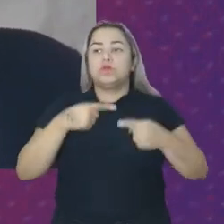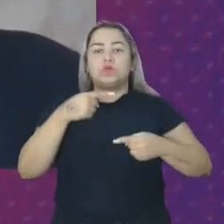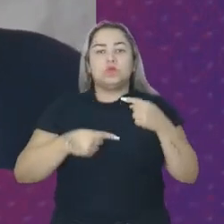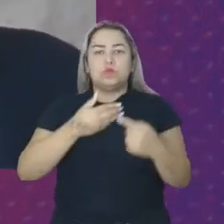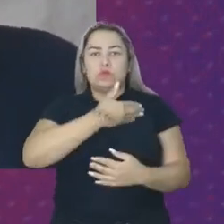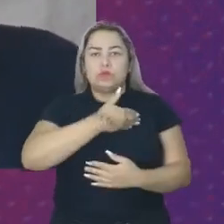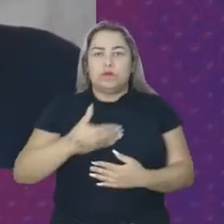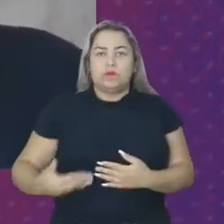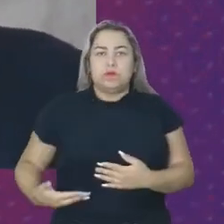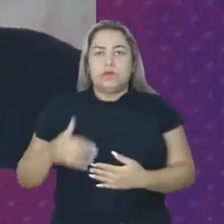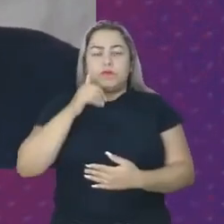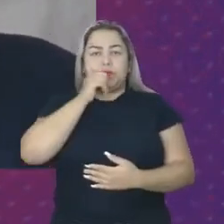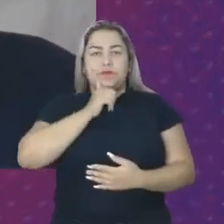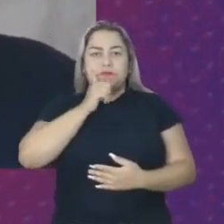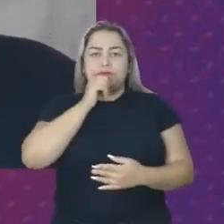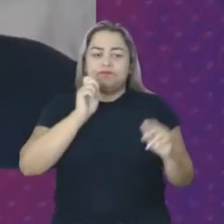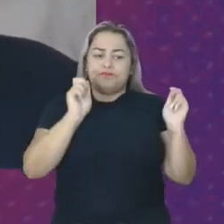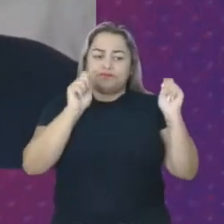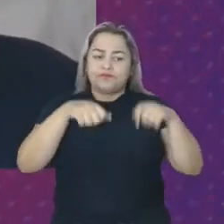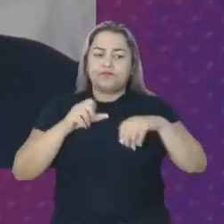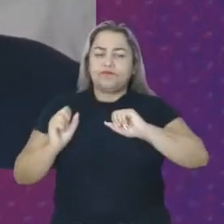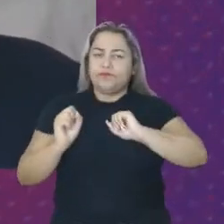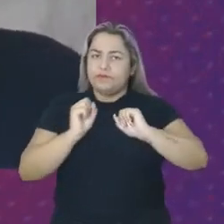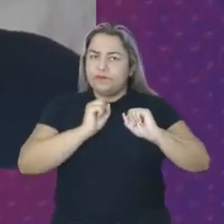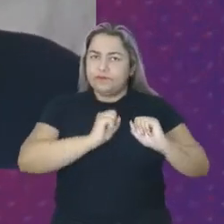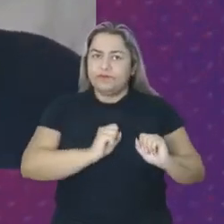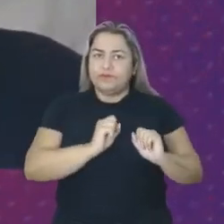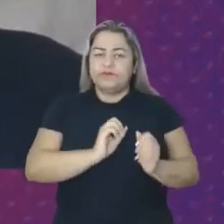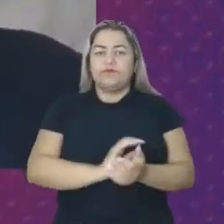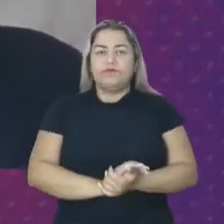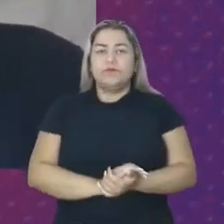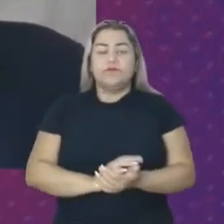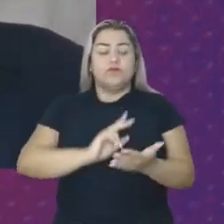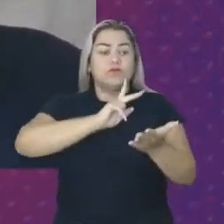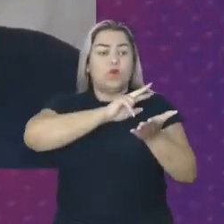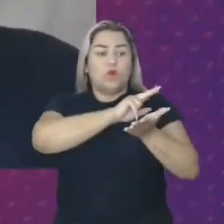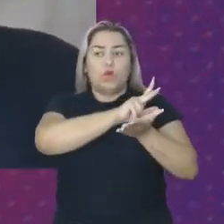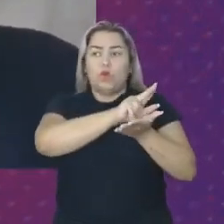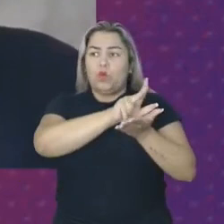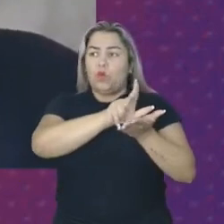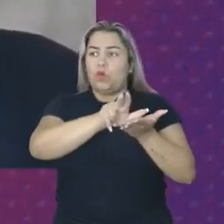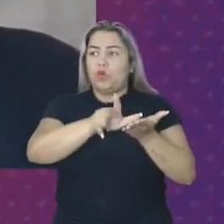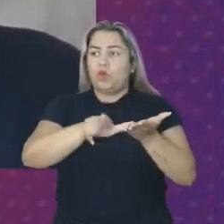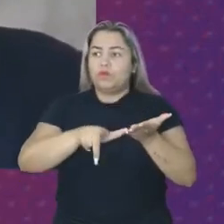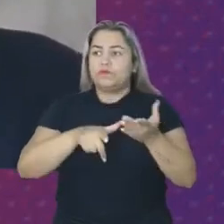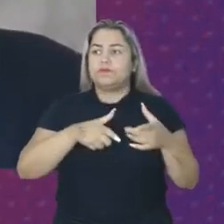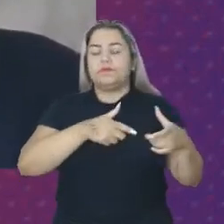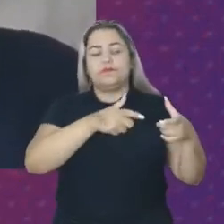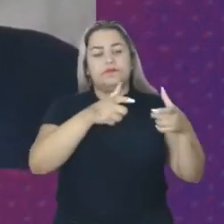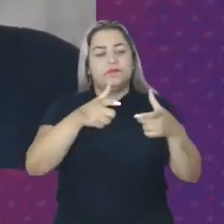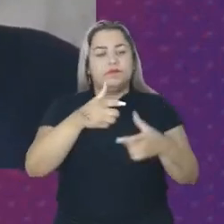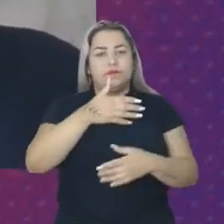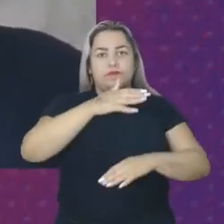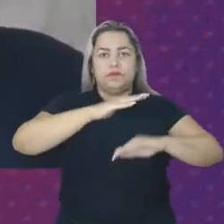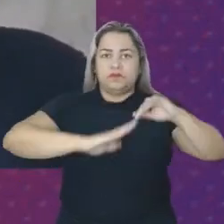mulheres precisam e podem ser as diversas áreas de governos